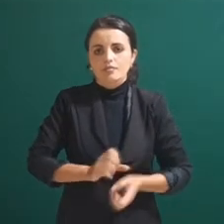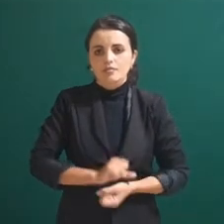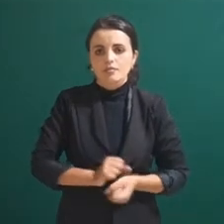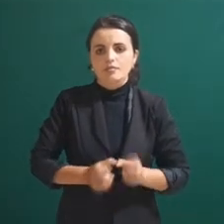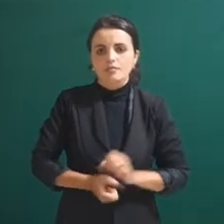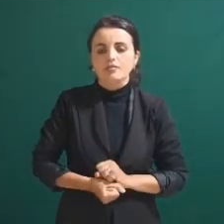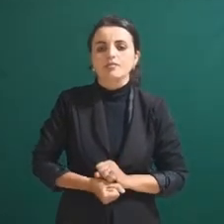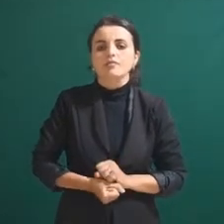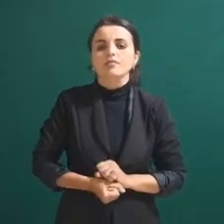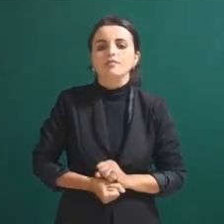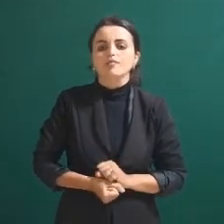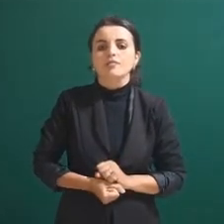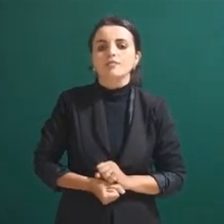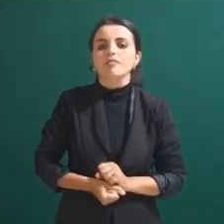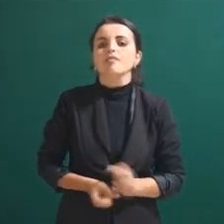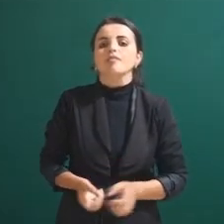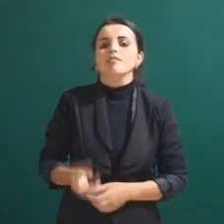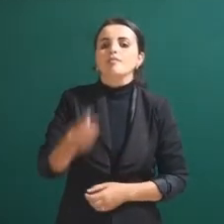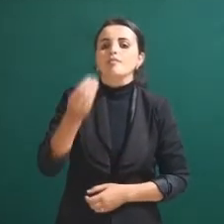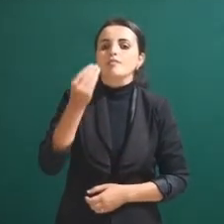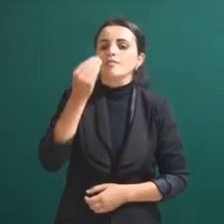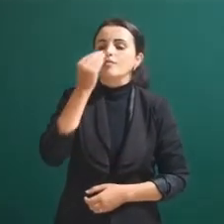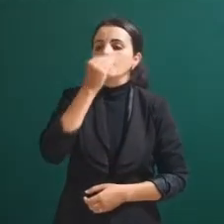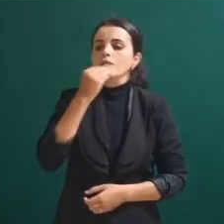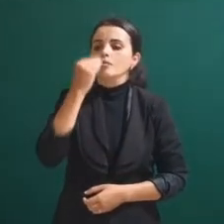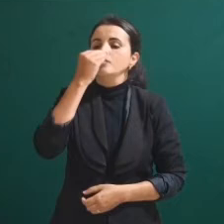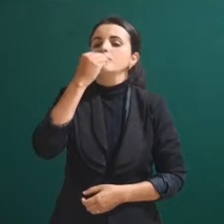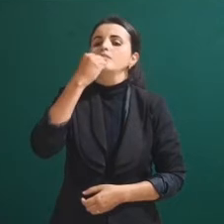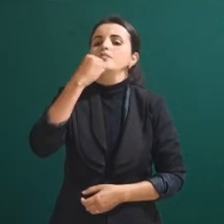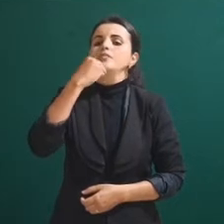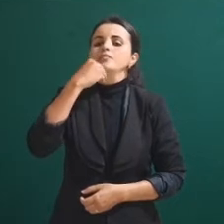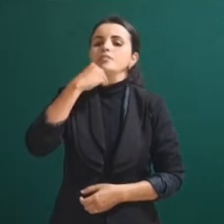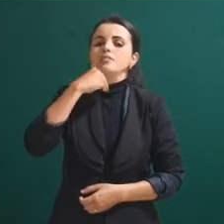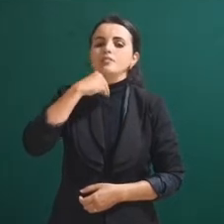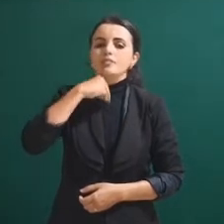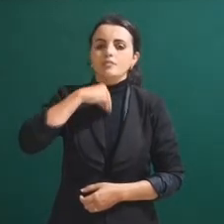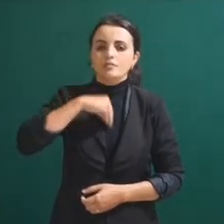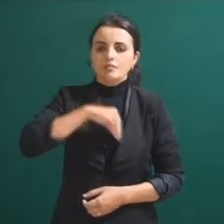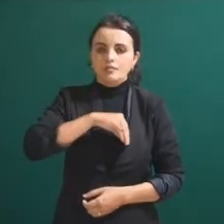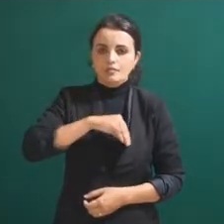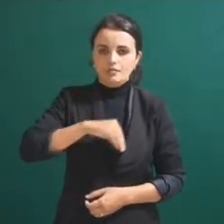aí dá continuidade ao processo de ingestão. Em seguida vem o processo de digestão com a ajuda